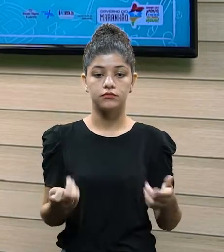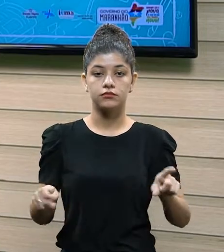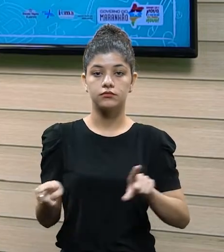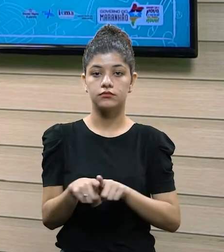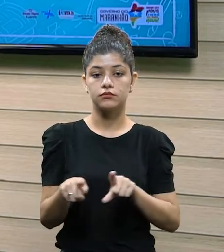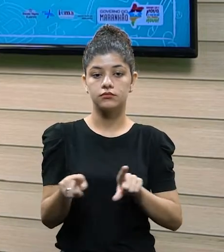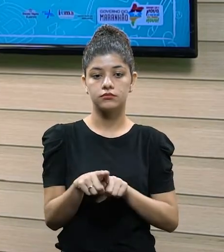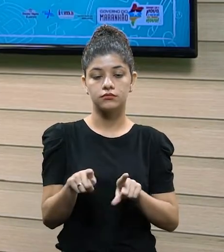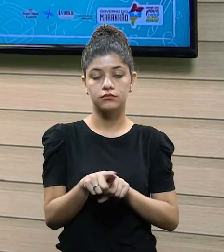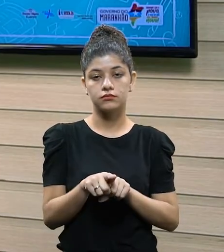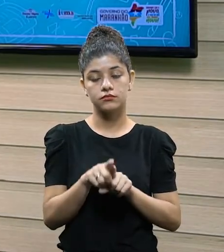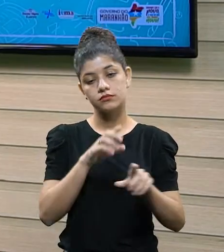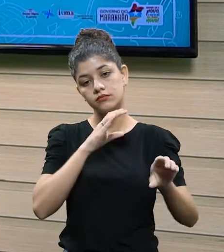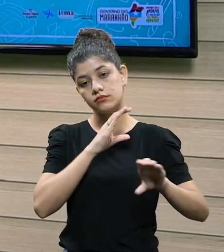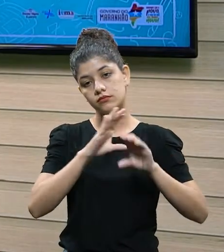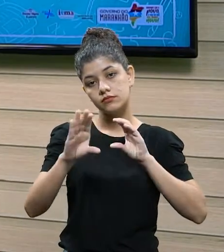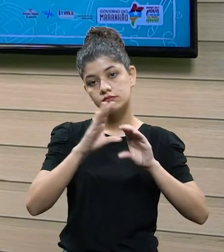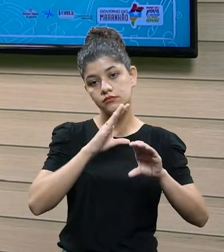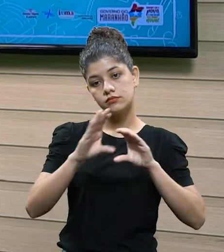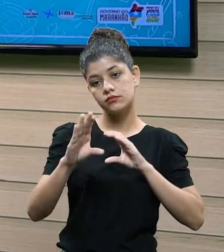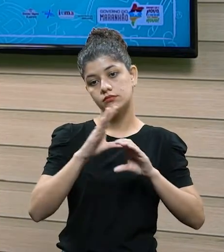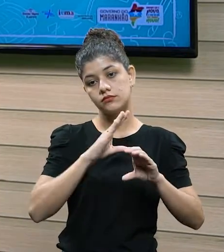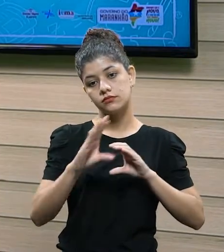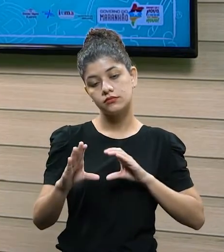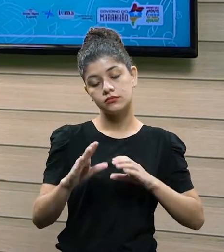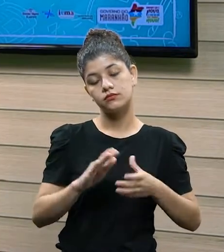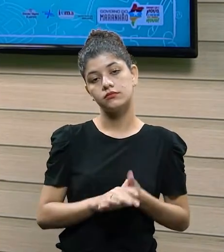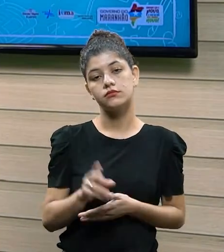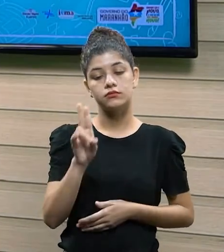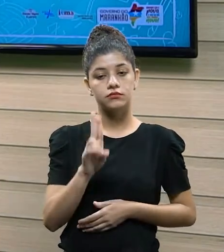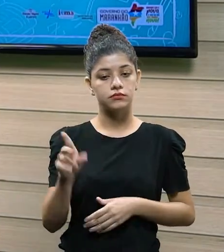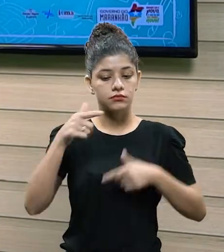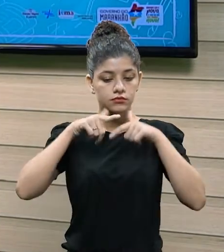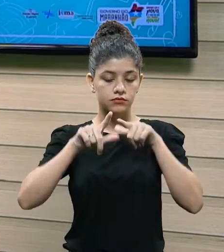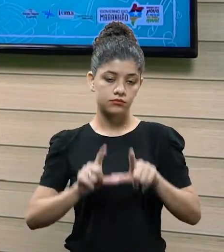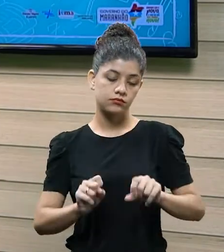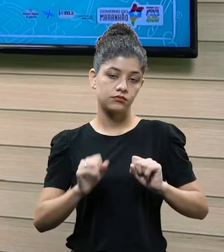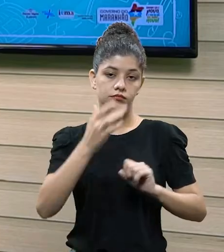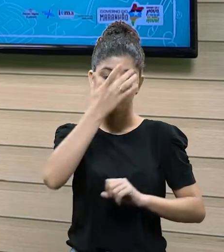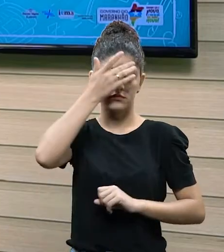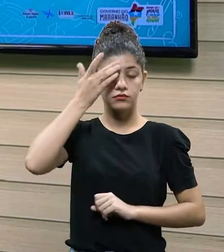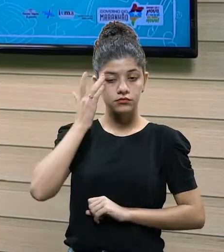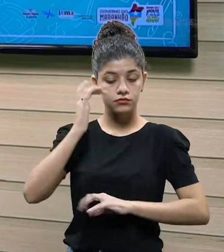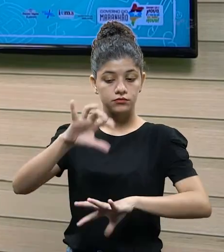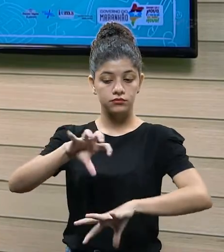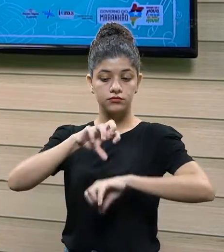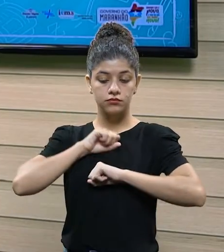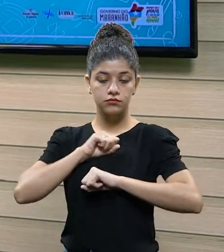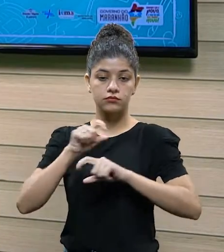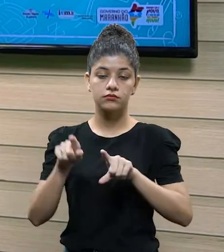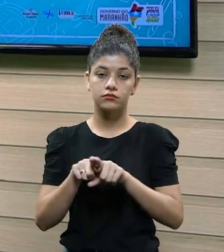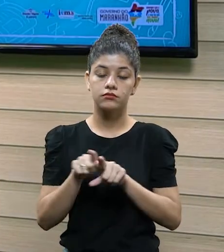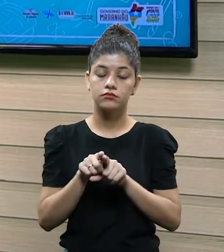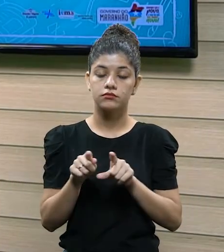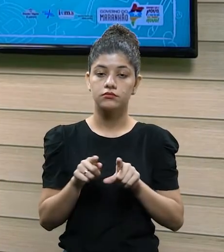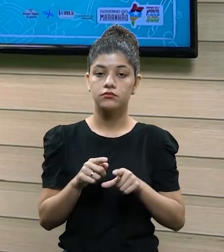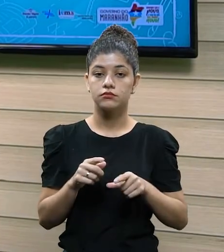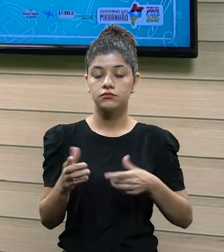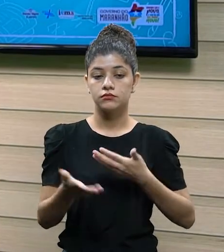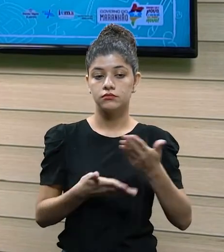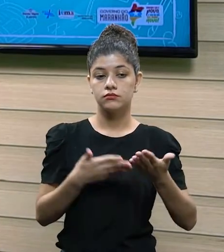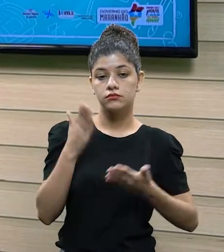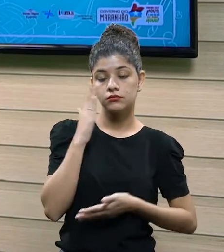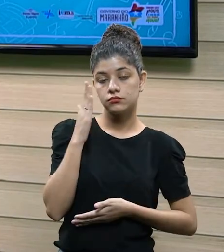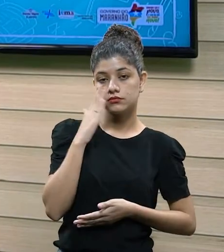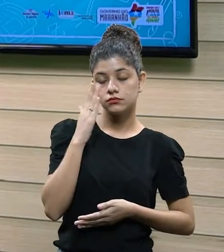outra coisa também importante na comunicação efetiva é que você vai usar a sua linguagem de acordo com o receptor, e vice-versa. É muito